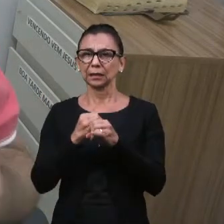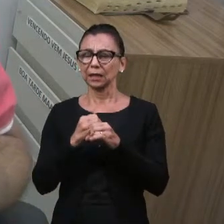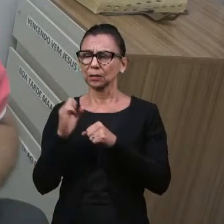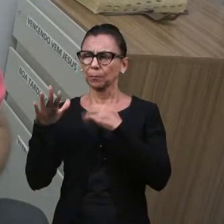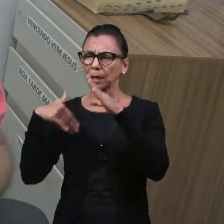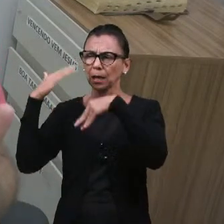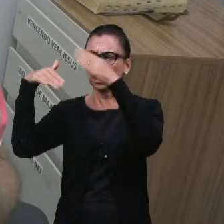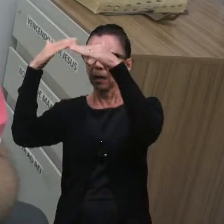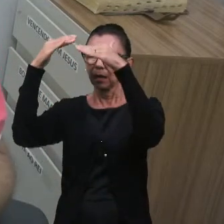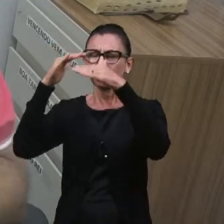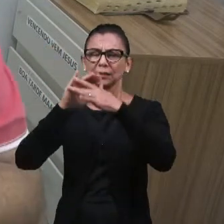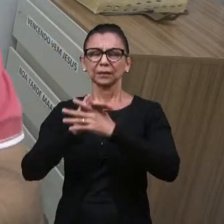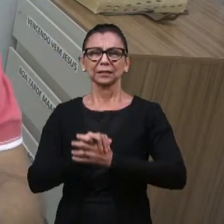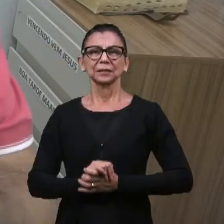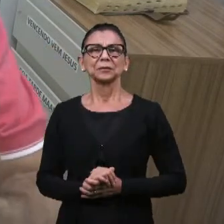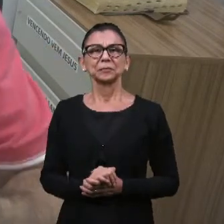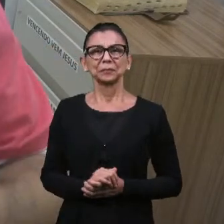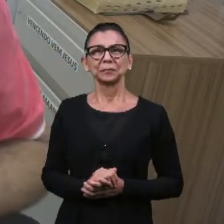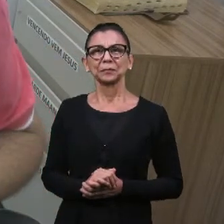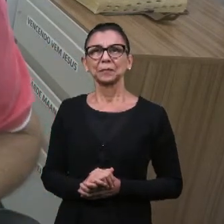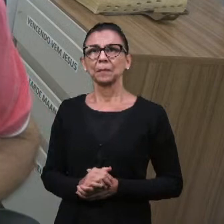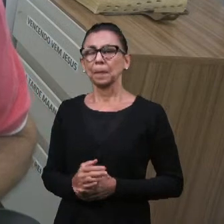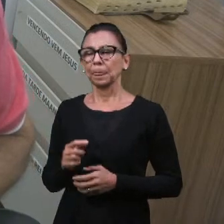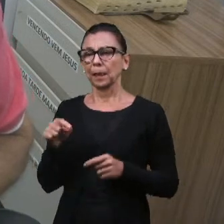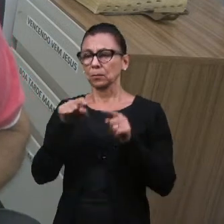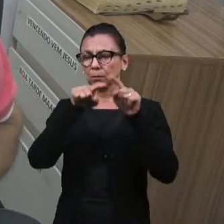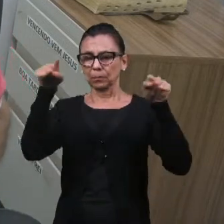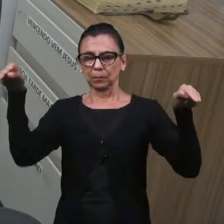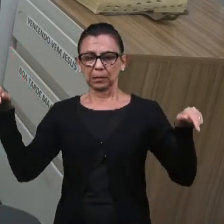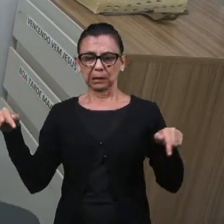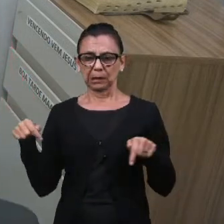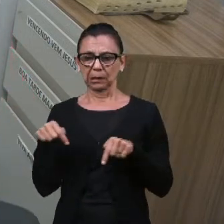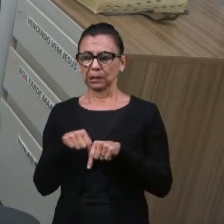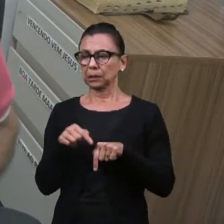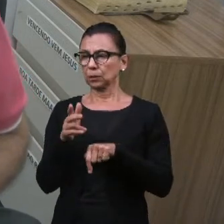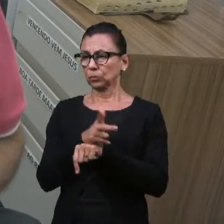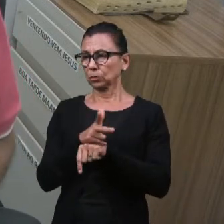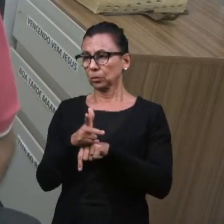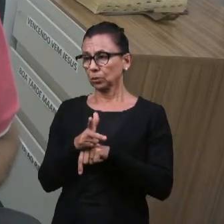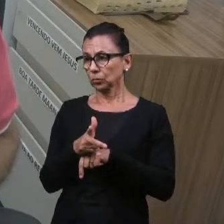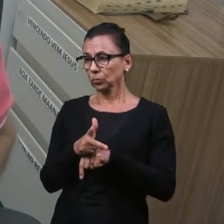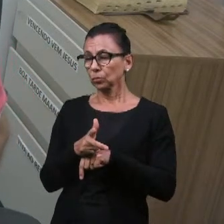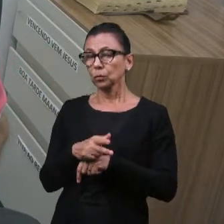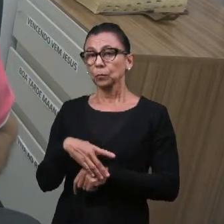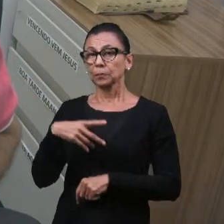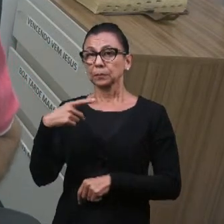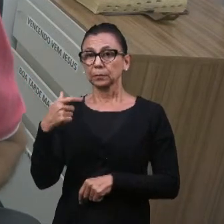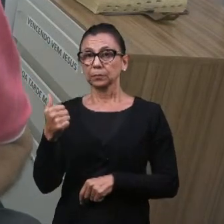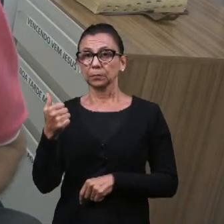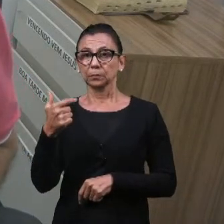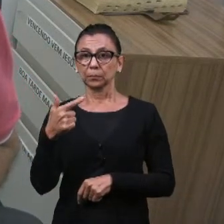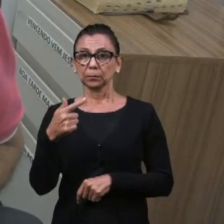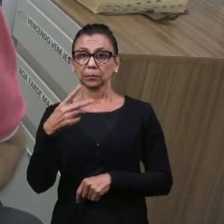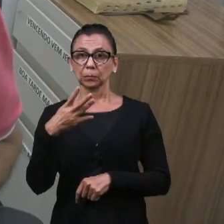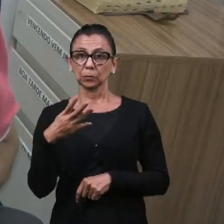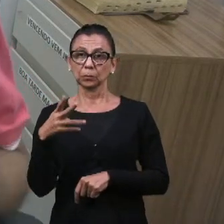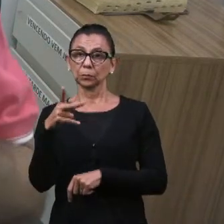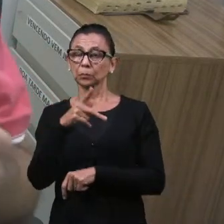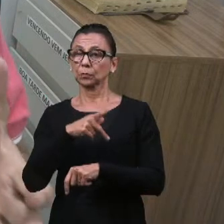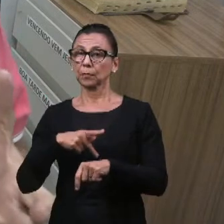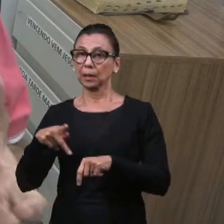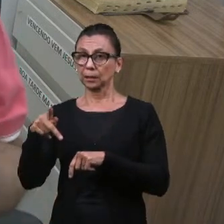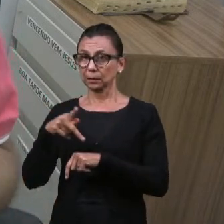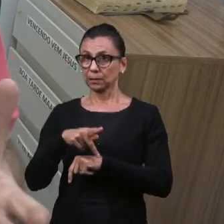estamos aqui conversando aqui dentro de um estúdio, mas estamos falando para 174 países, né? E